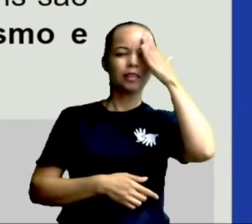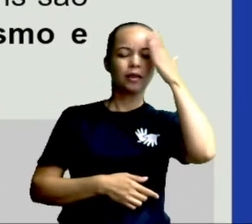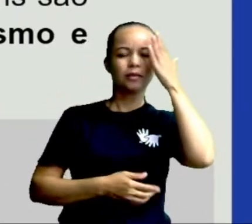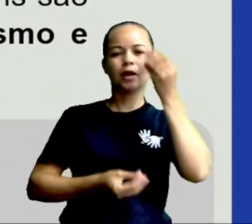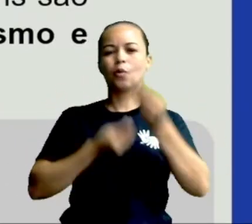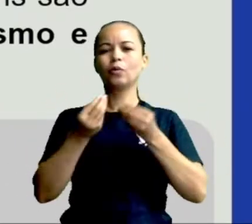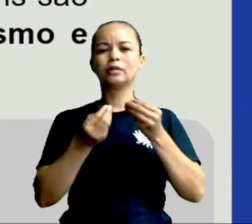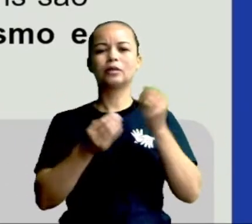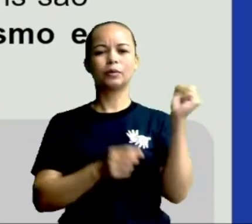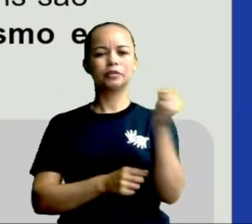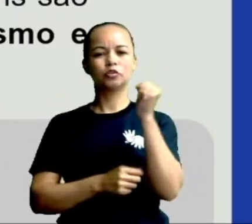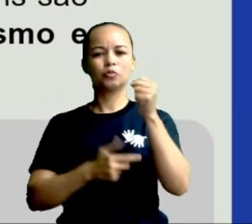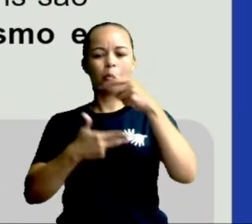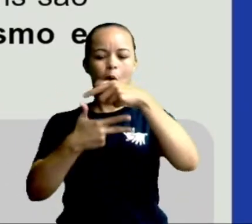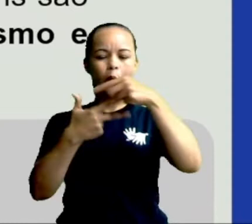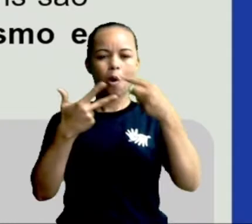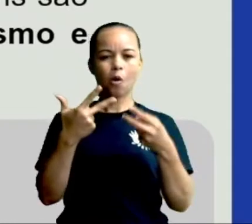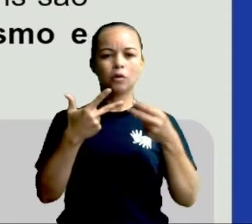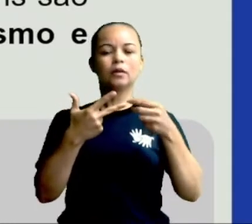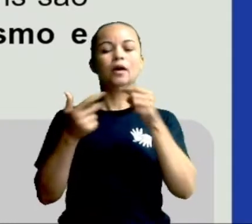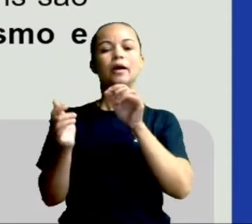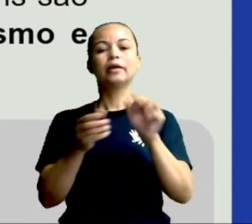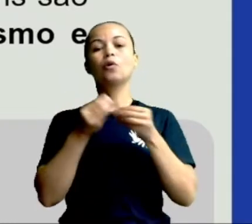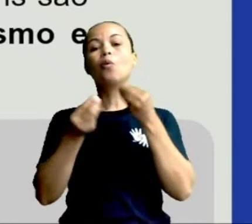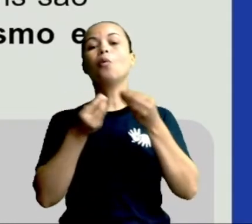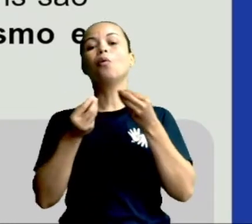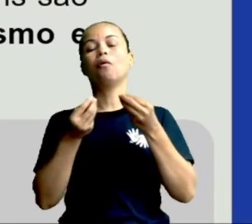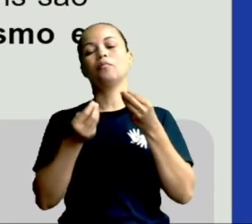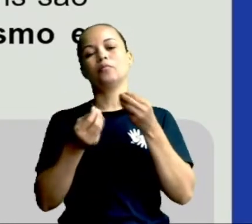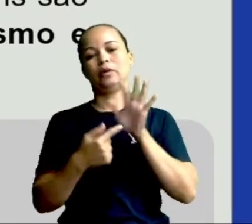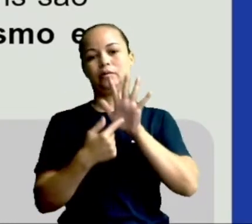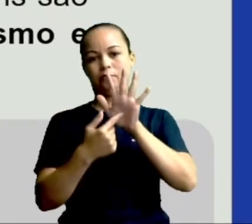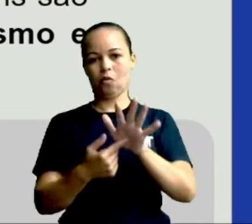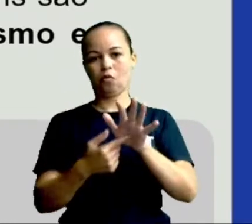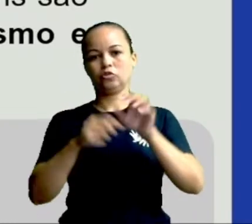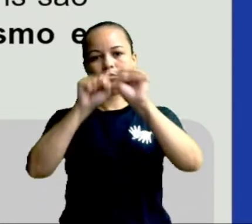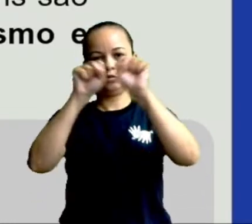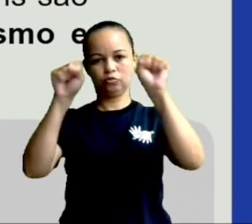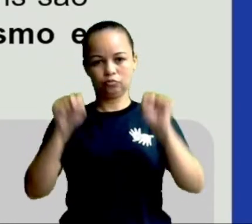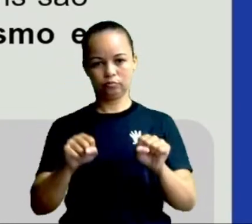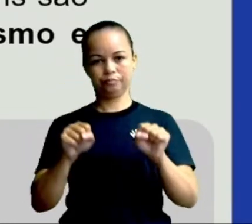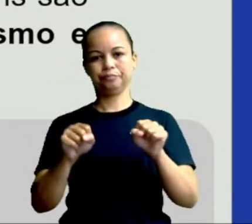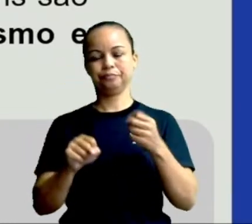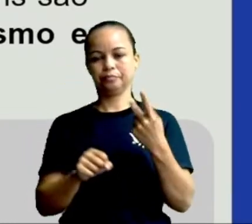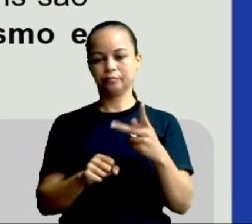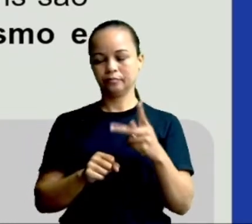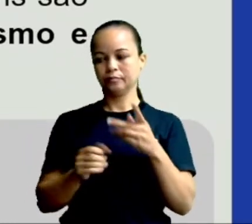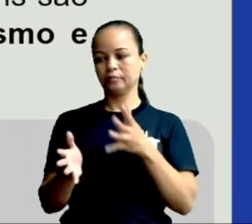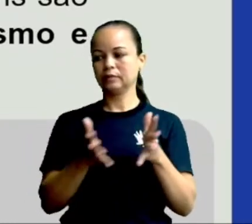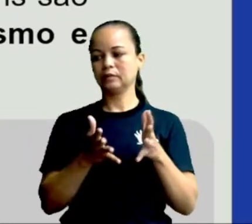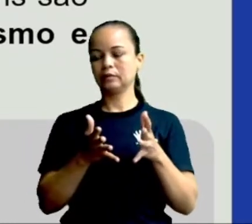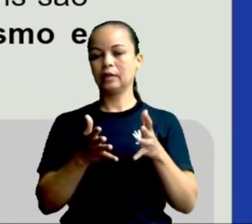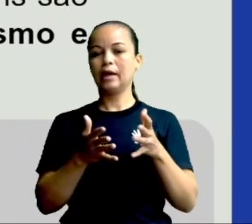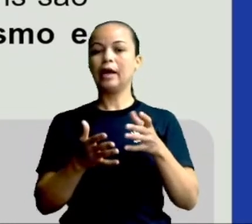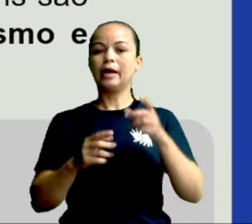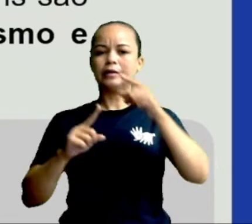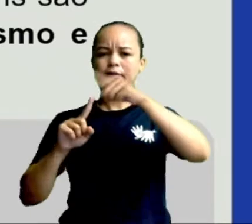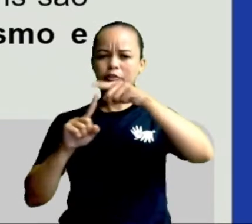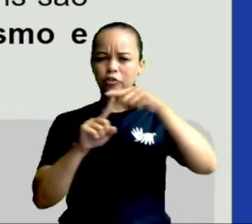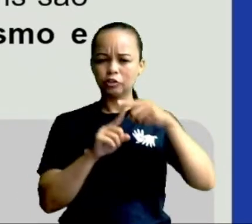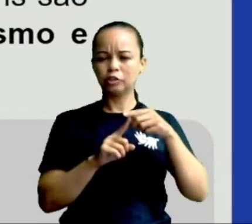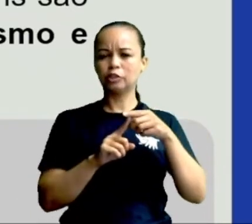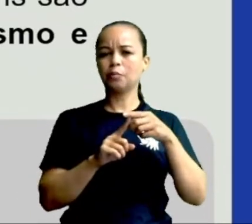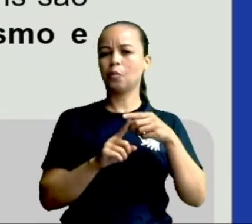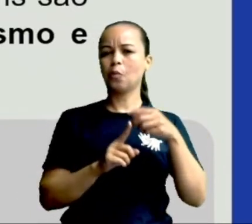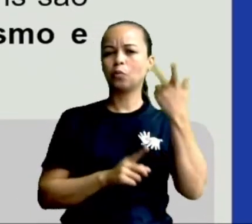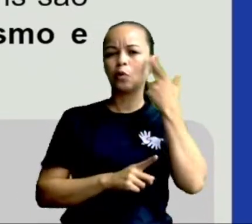poderes e principalmente aqui no Brasil como ele está estruturado Então os tipos de sistema de governo mais